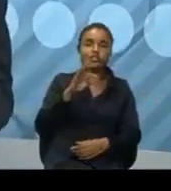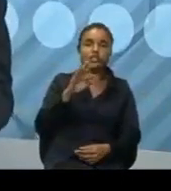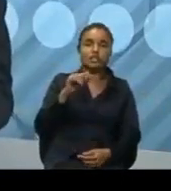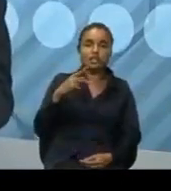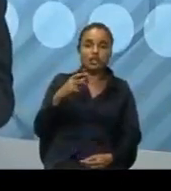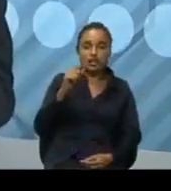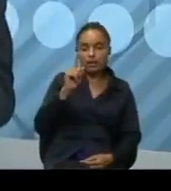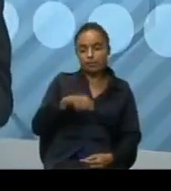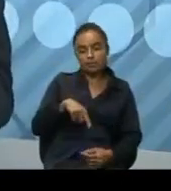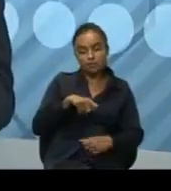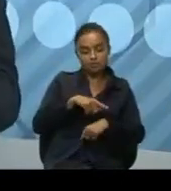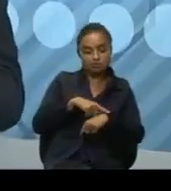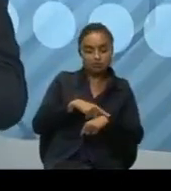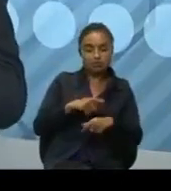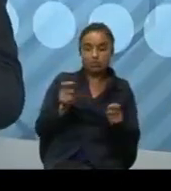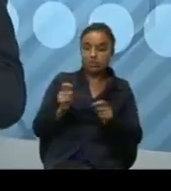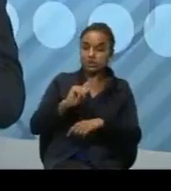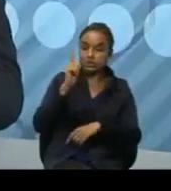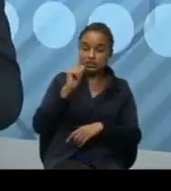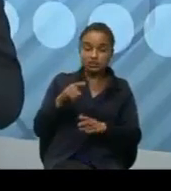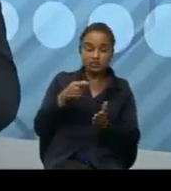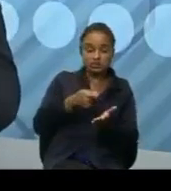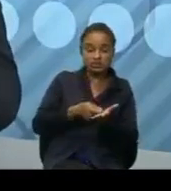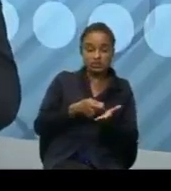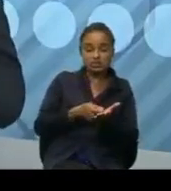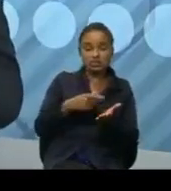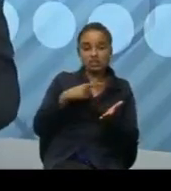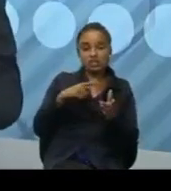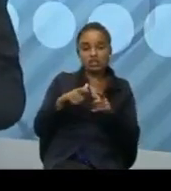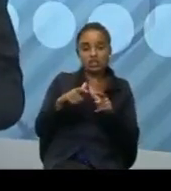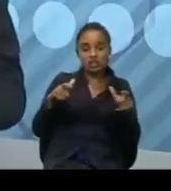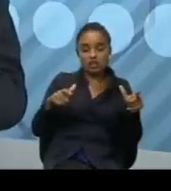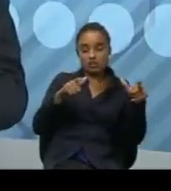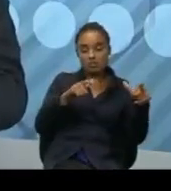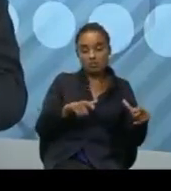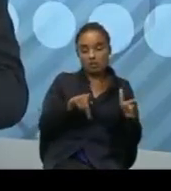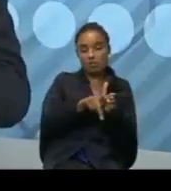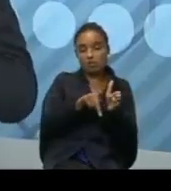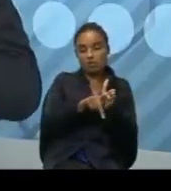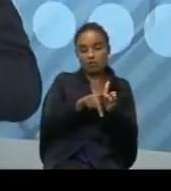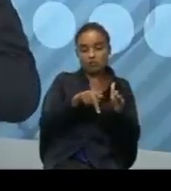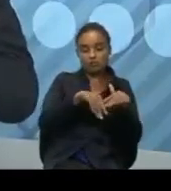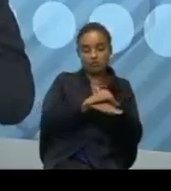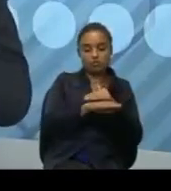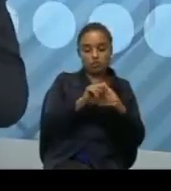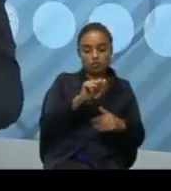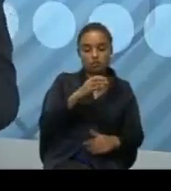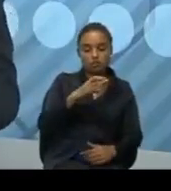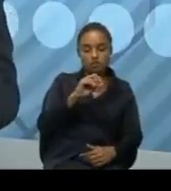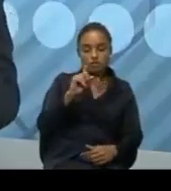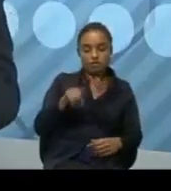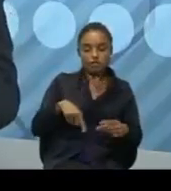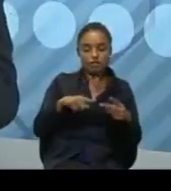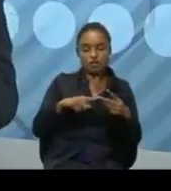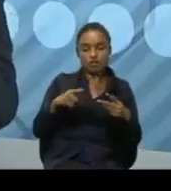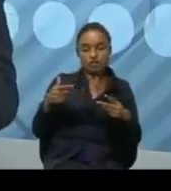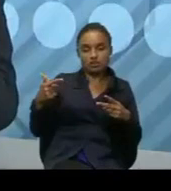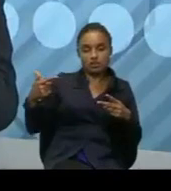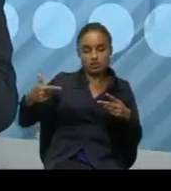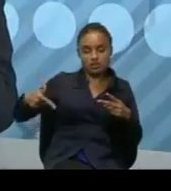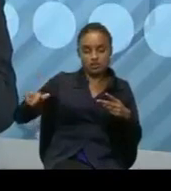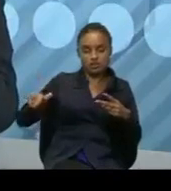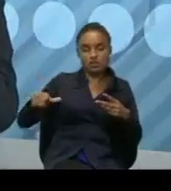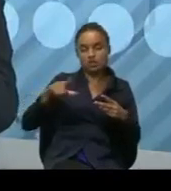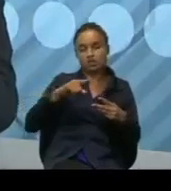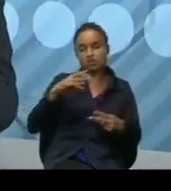no momento vai exigir maior espaço para aço, no outro momento maior espaço para